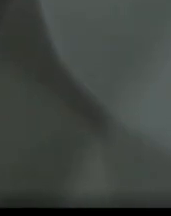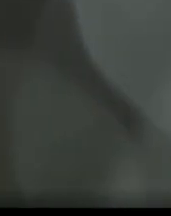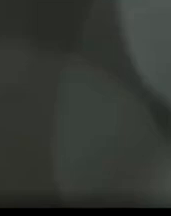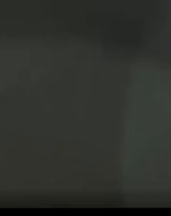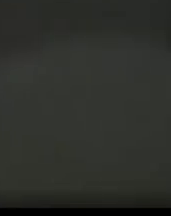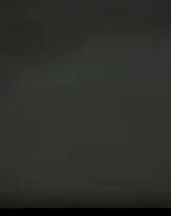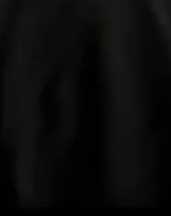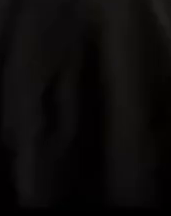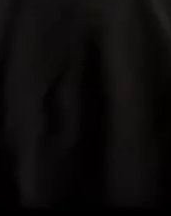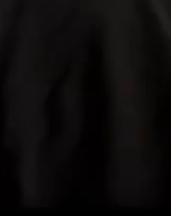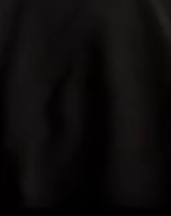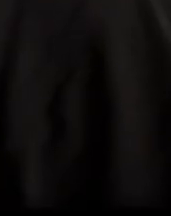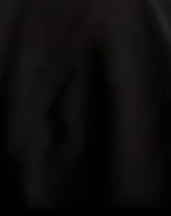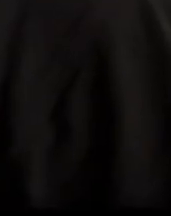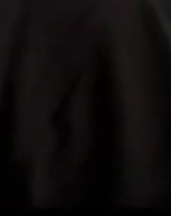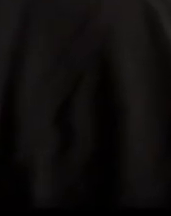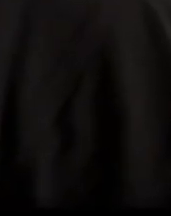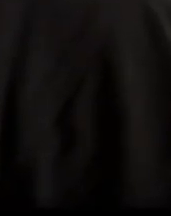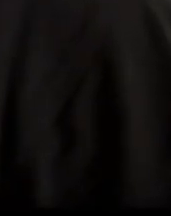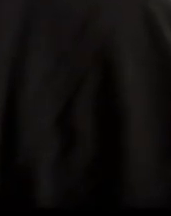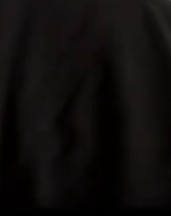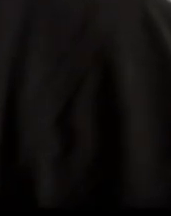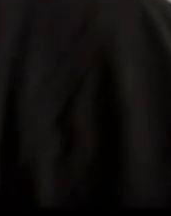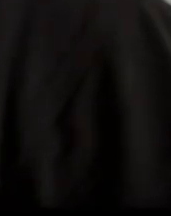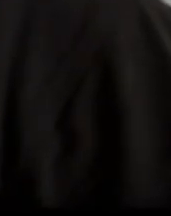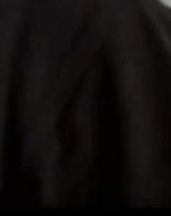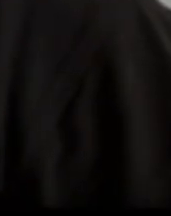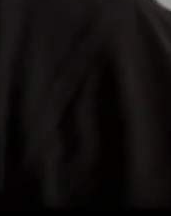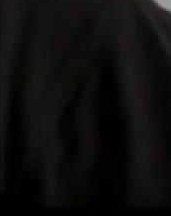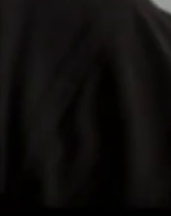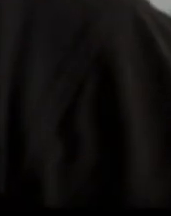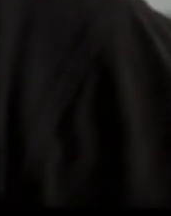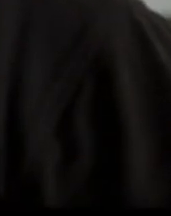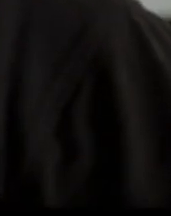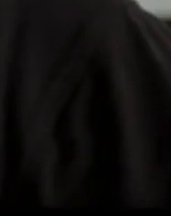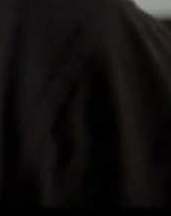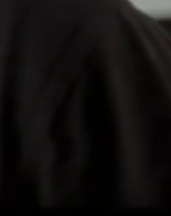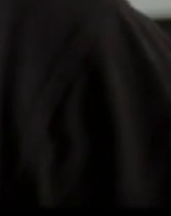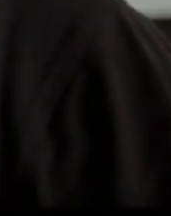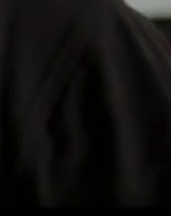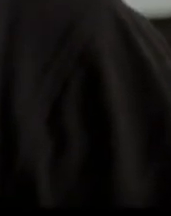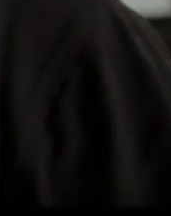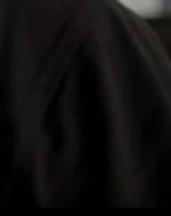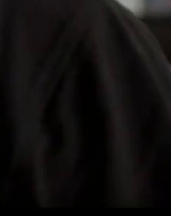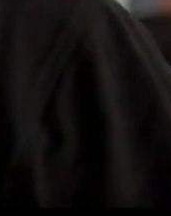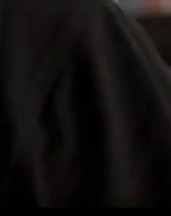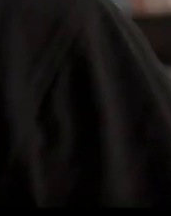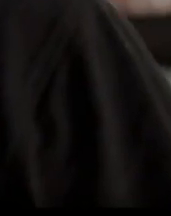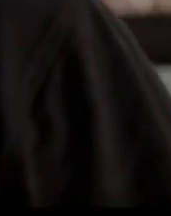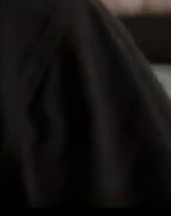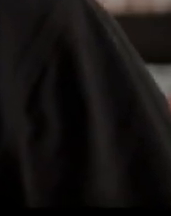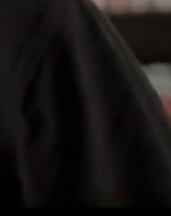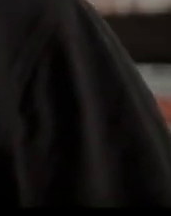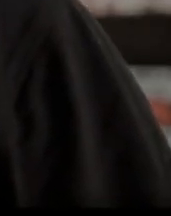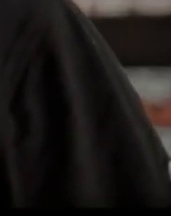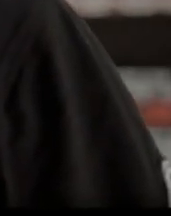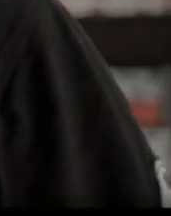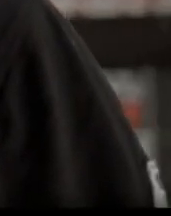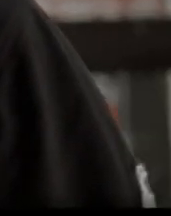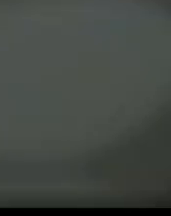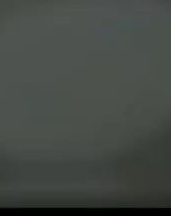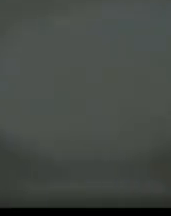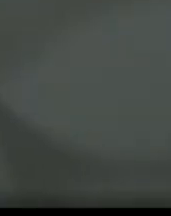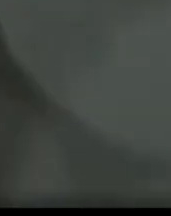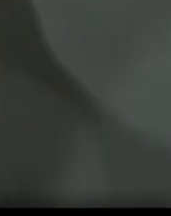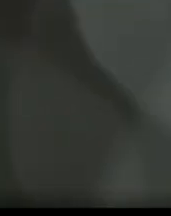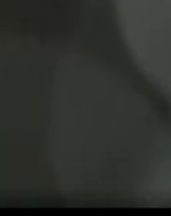que eu fui morar na rua. Um amigo meu, Maurício, falou, ó, vou te dar um emprego, vai na loja. E comecei a